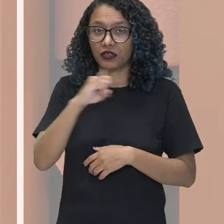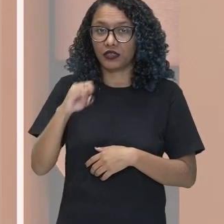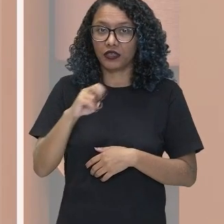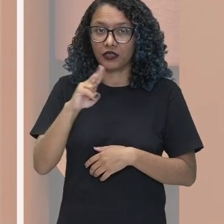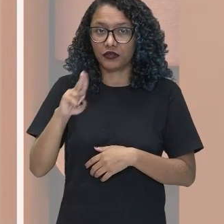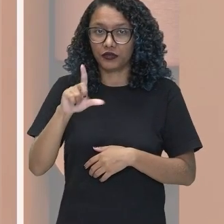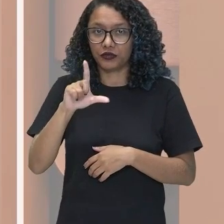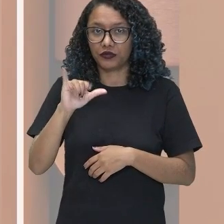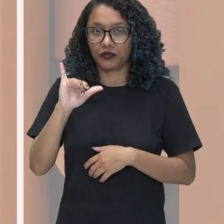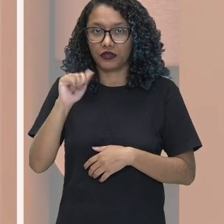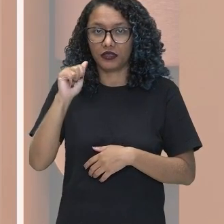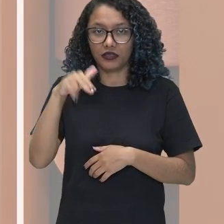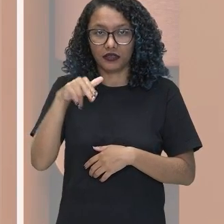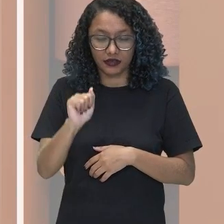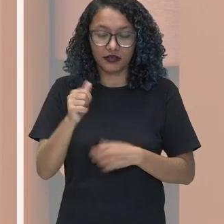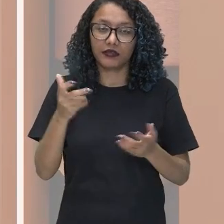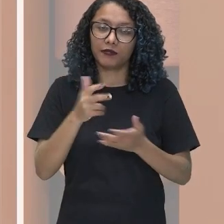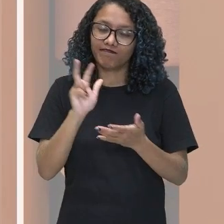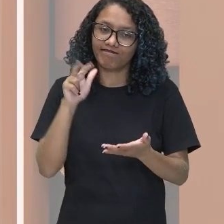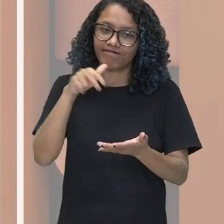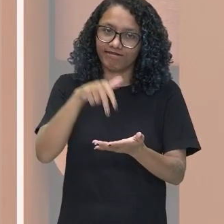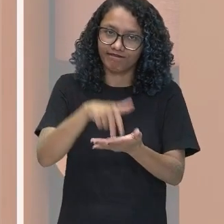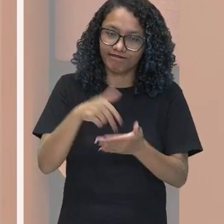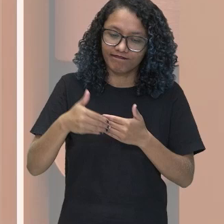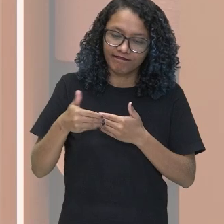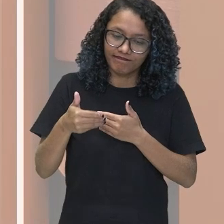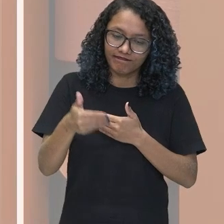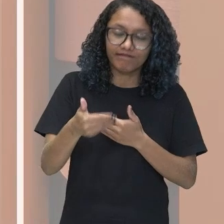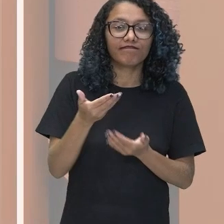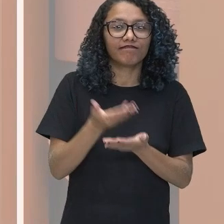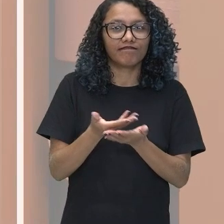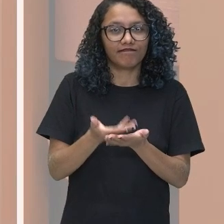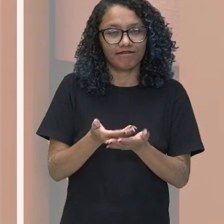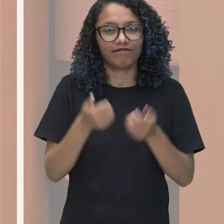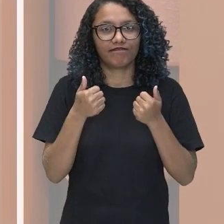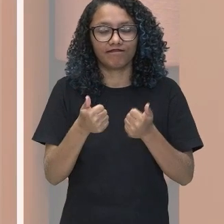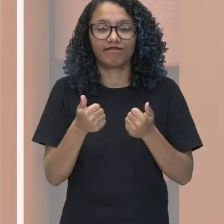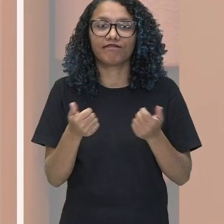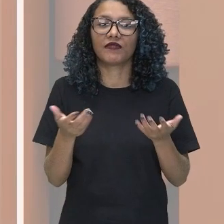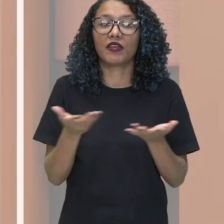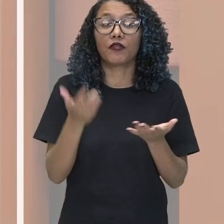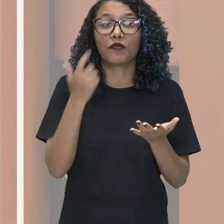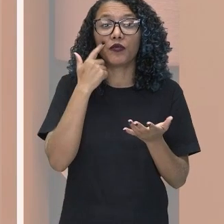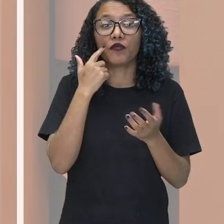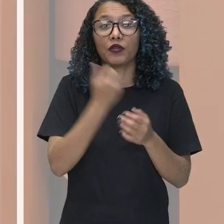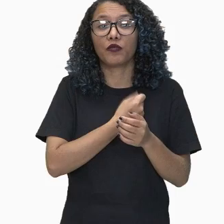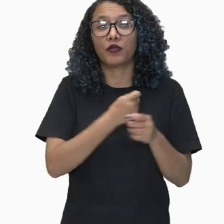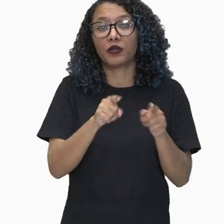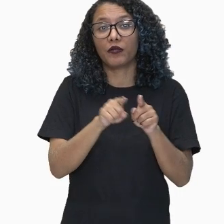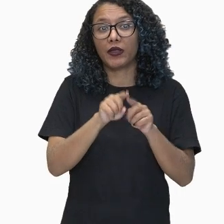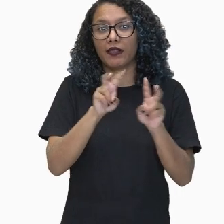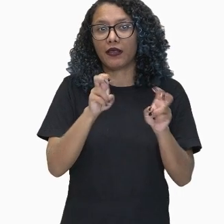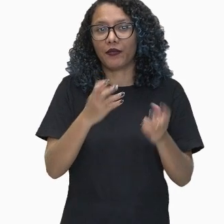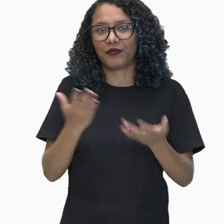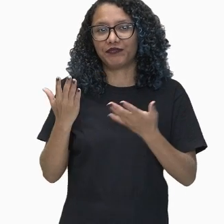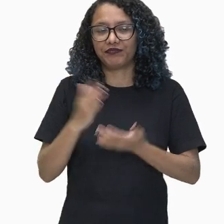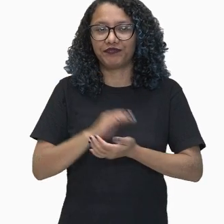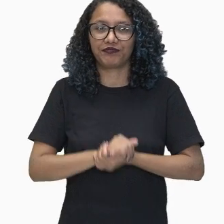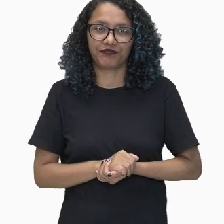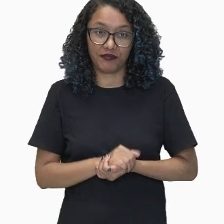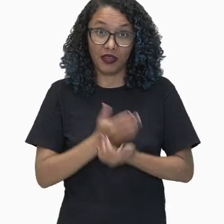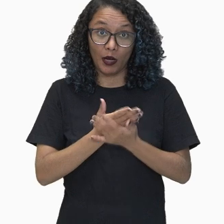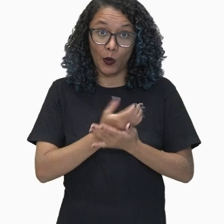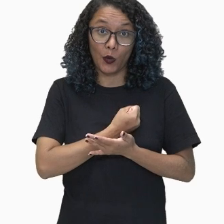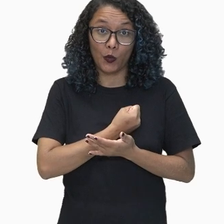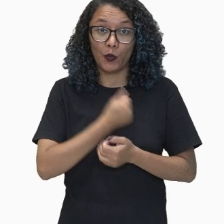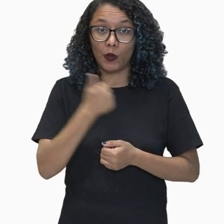Juliana e estarei acompanhando vocês ao longo desta aula. Vamos verificar o número e o objeto de conhecimento. Estamos na aula